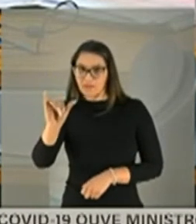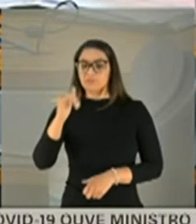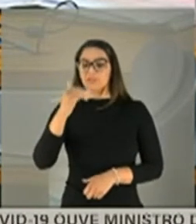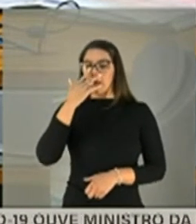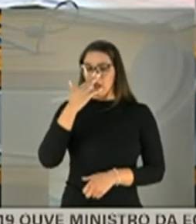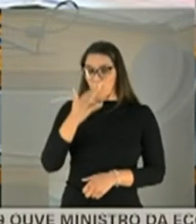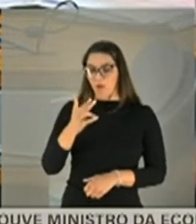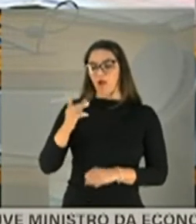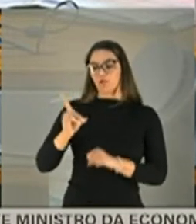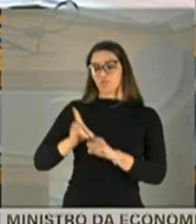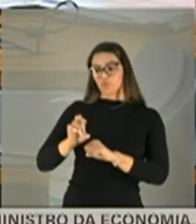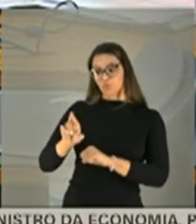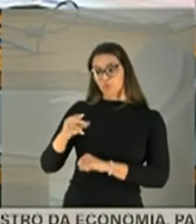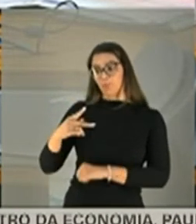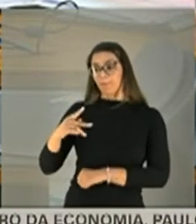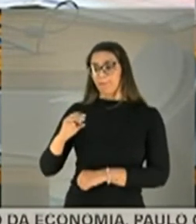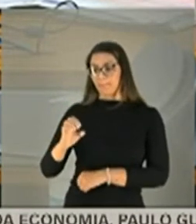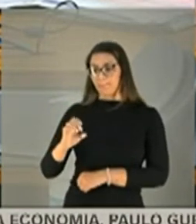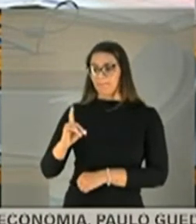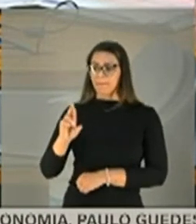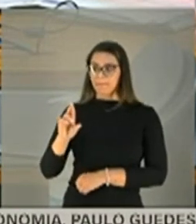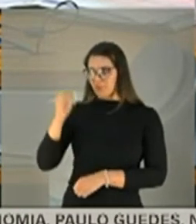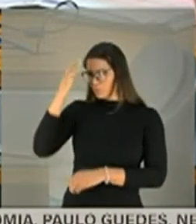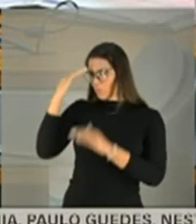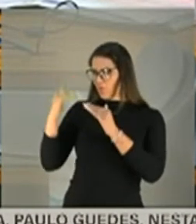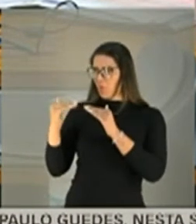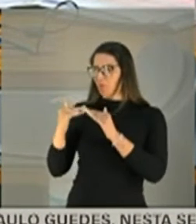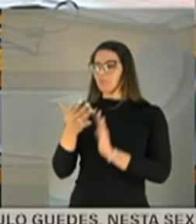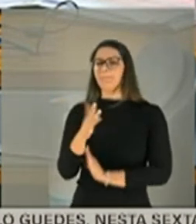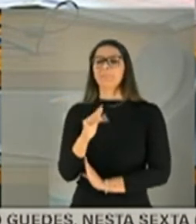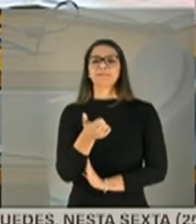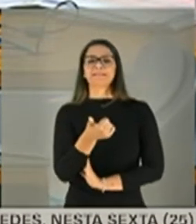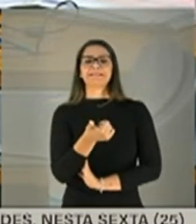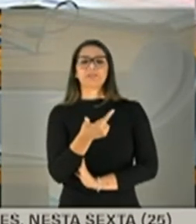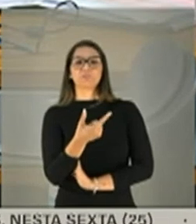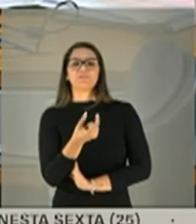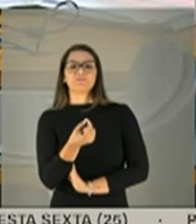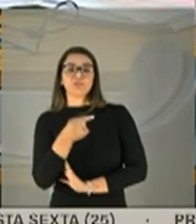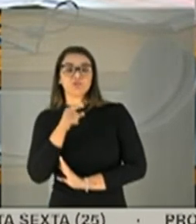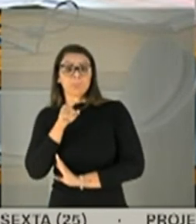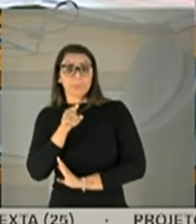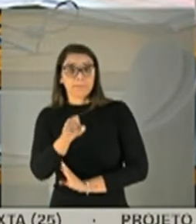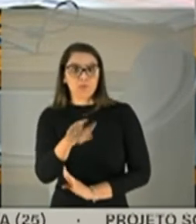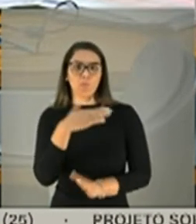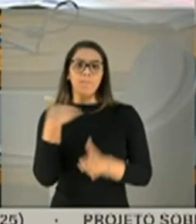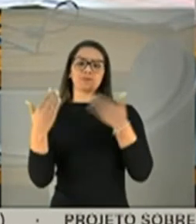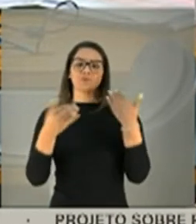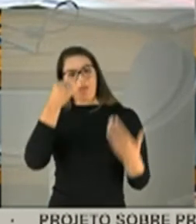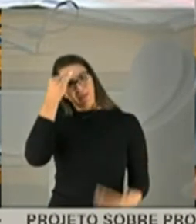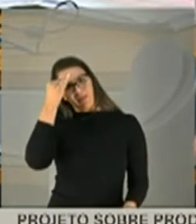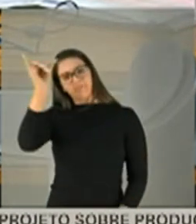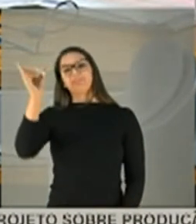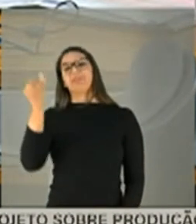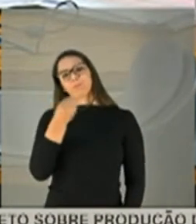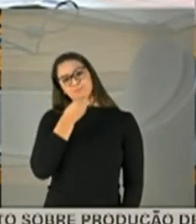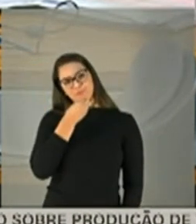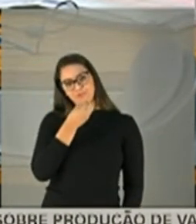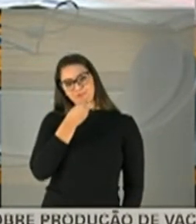Pedro também concordou, 120 mil mortes, esse número. Eu queria perguntar se